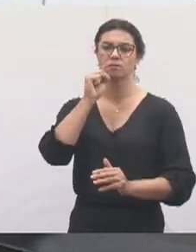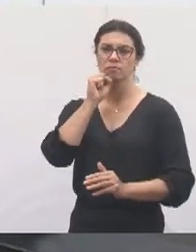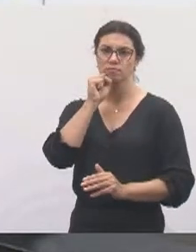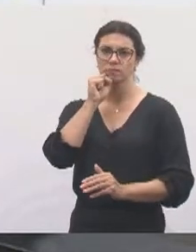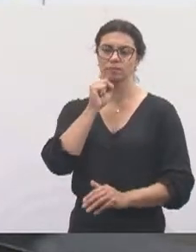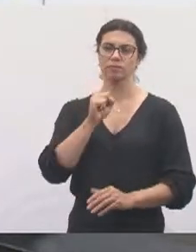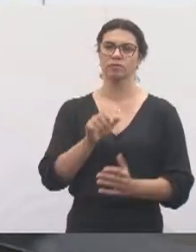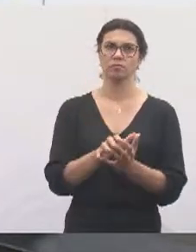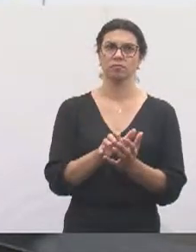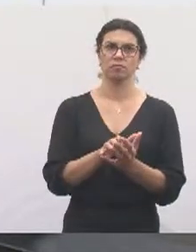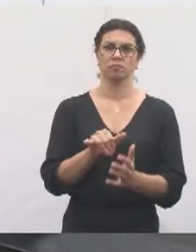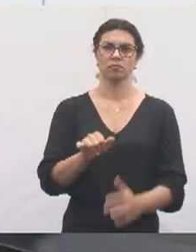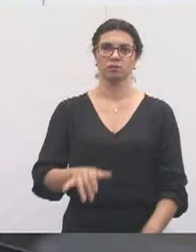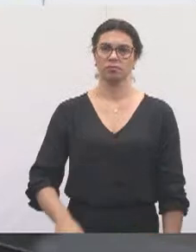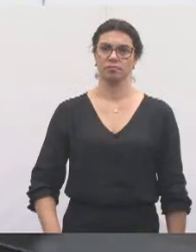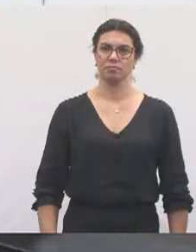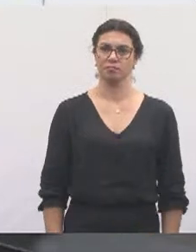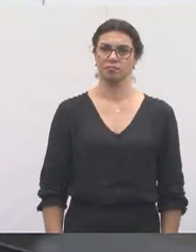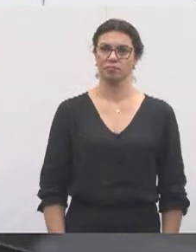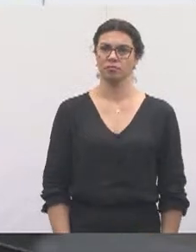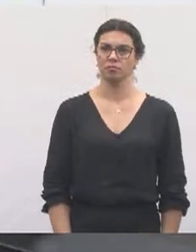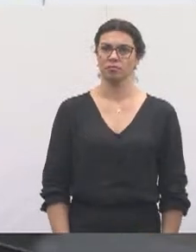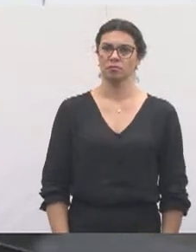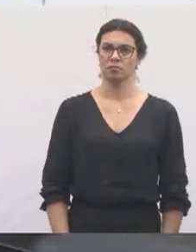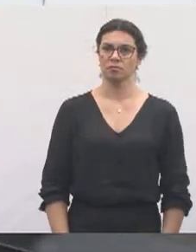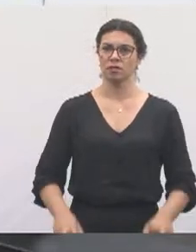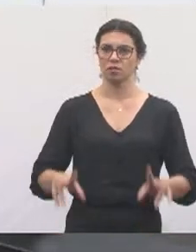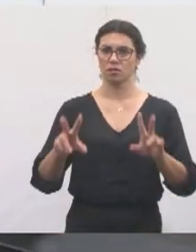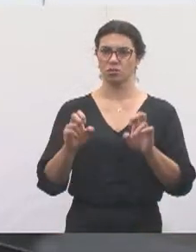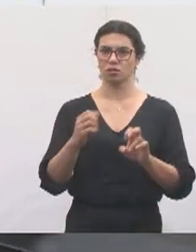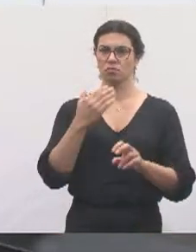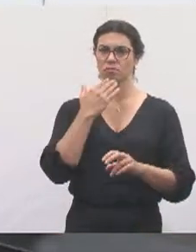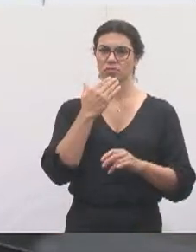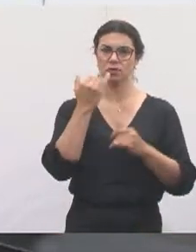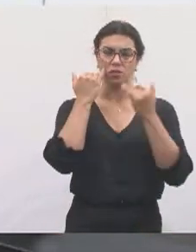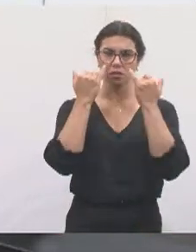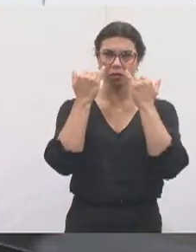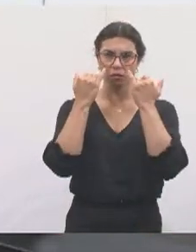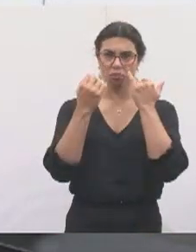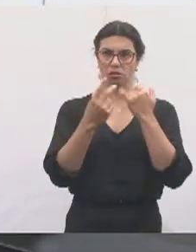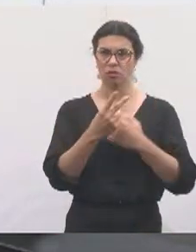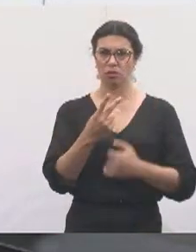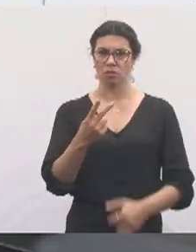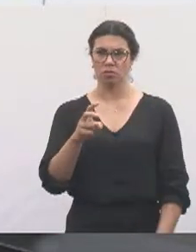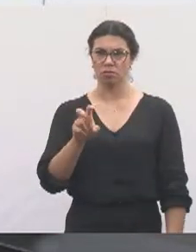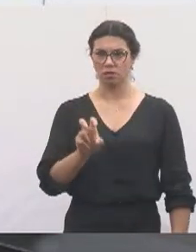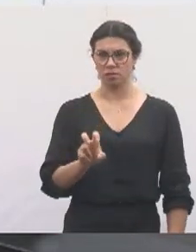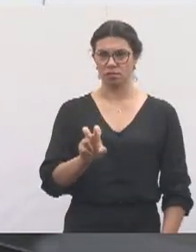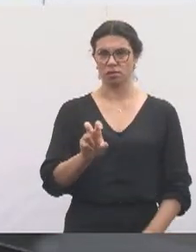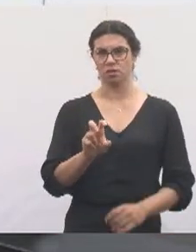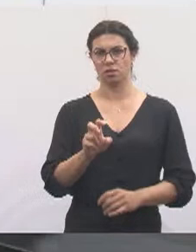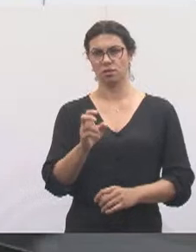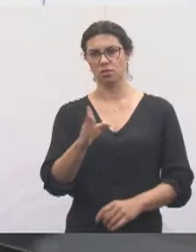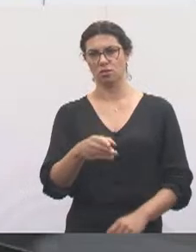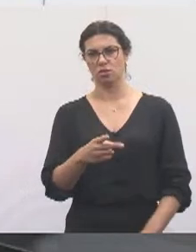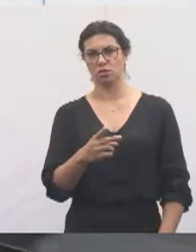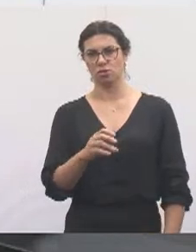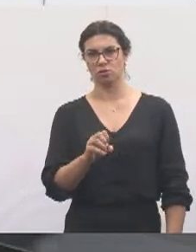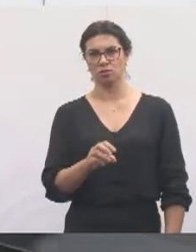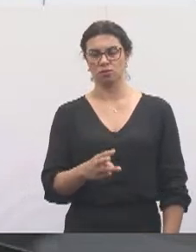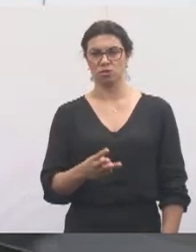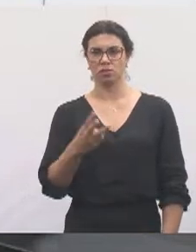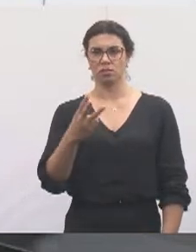de Jacareí referente ao pedido de informação número 225 2023 de autoria do vereador hernand